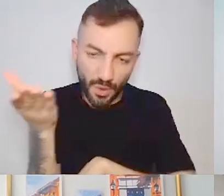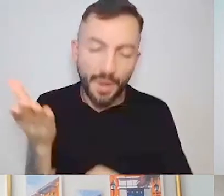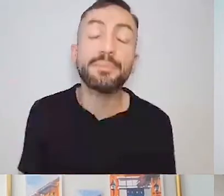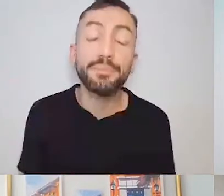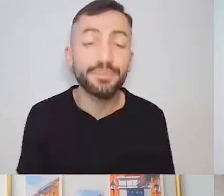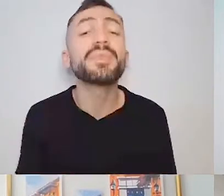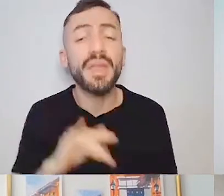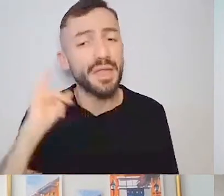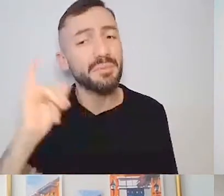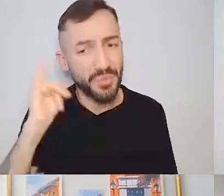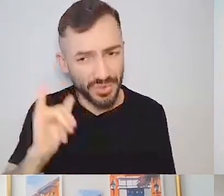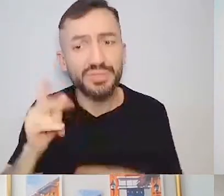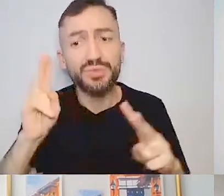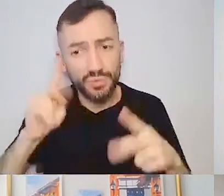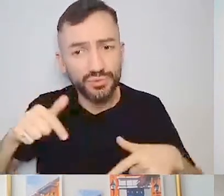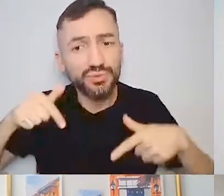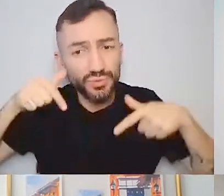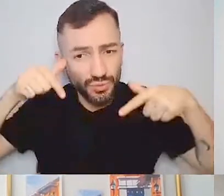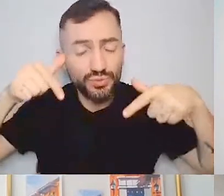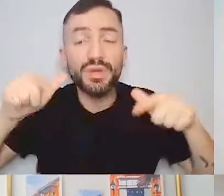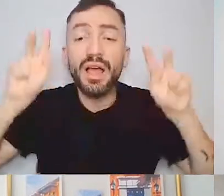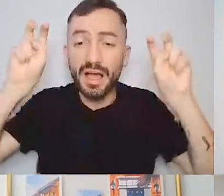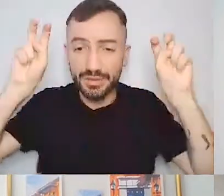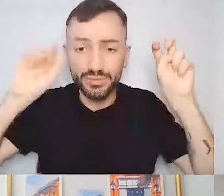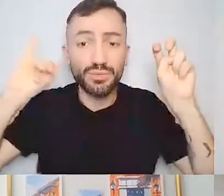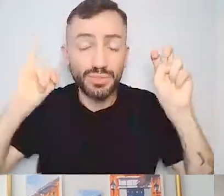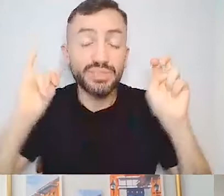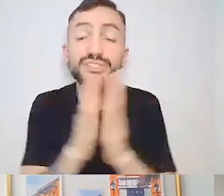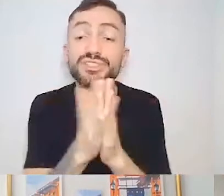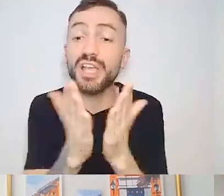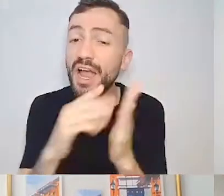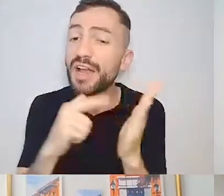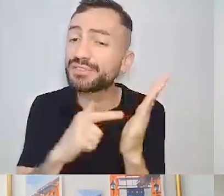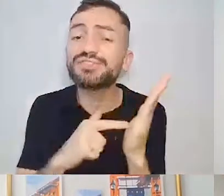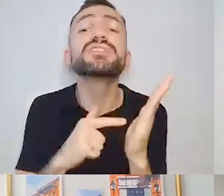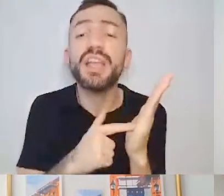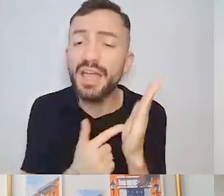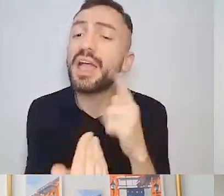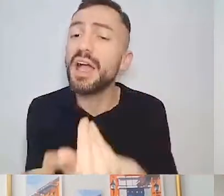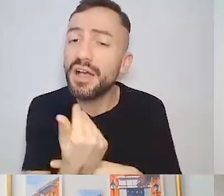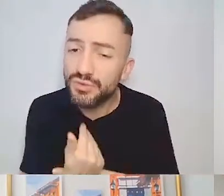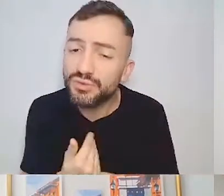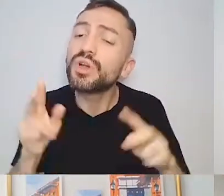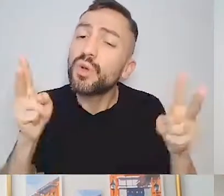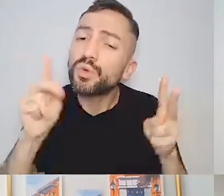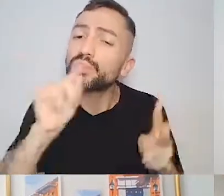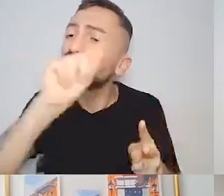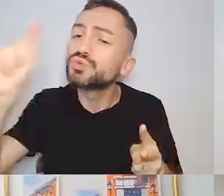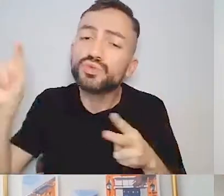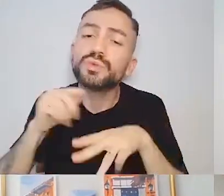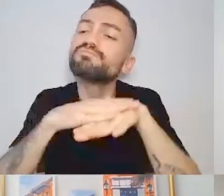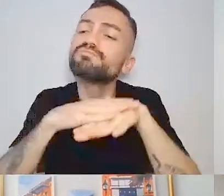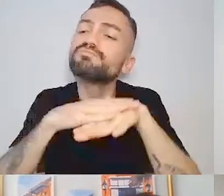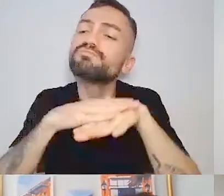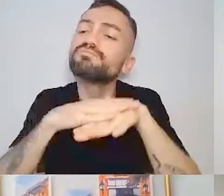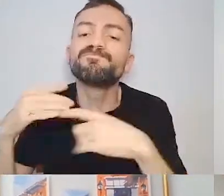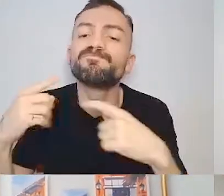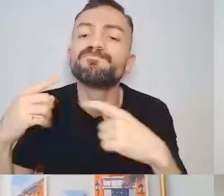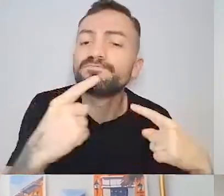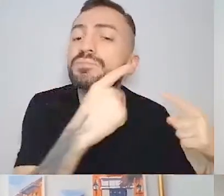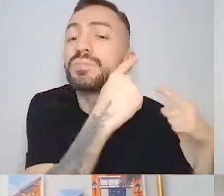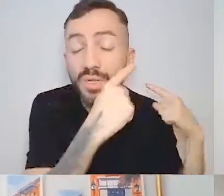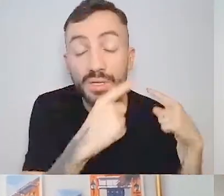tema, e essa cartilha mostra que hoje, né, um marco para que a gente continue dialogando e conversando, e a partir disso, pensando